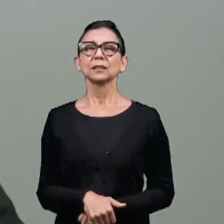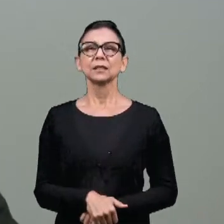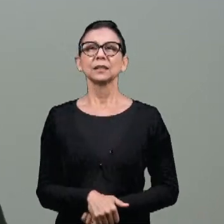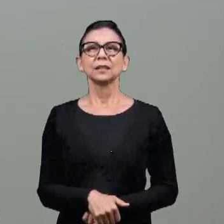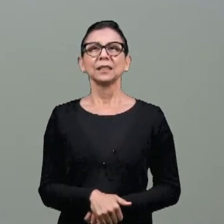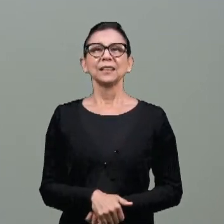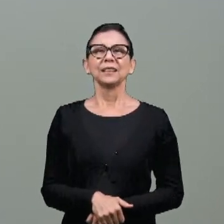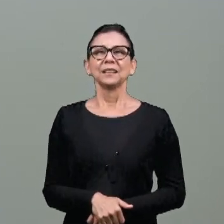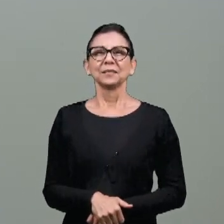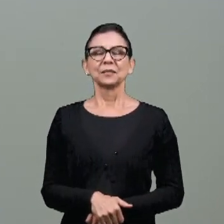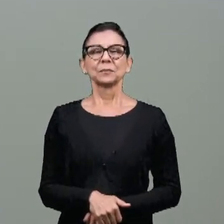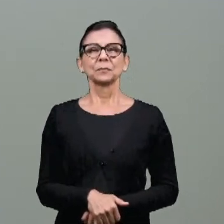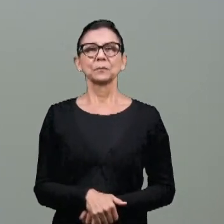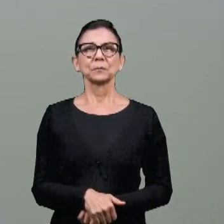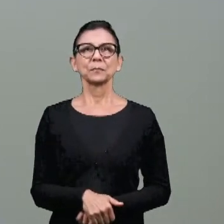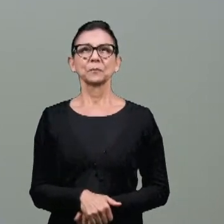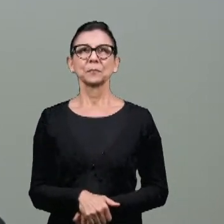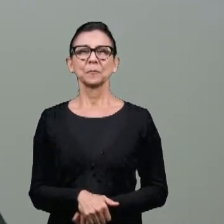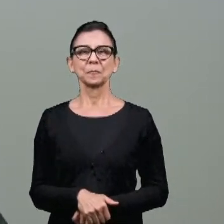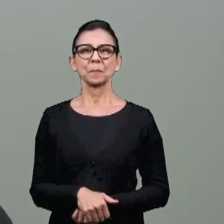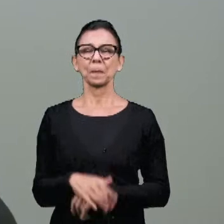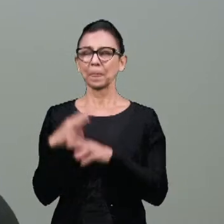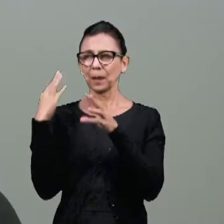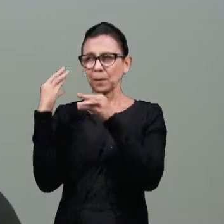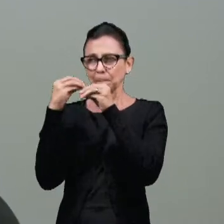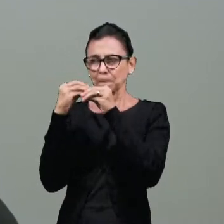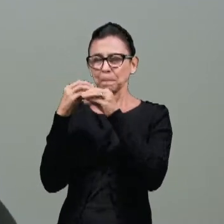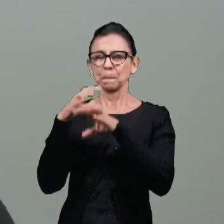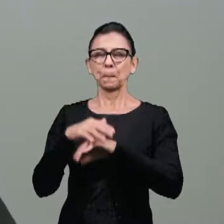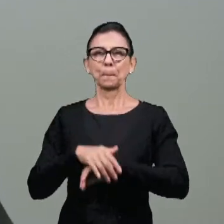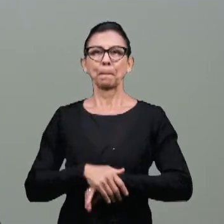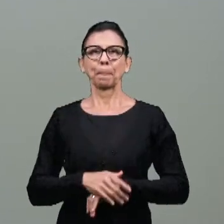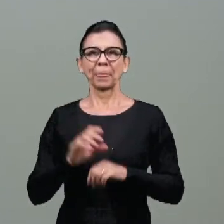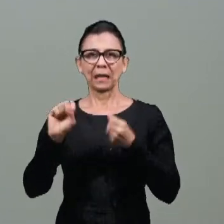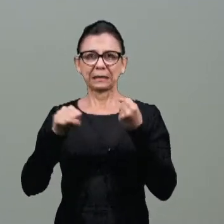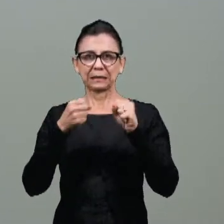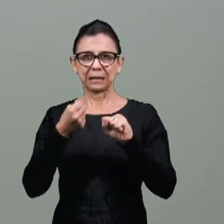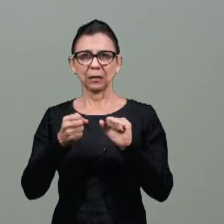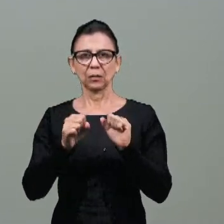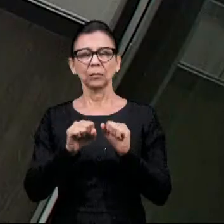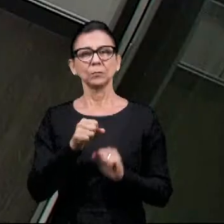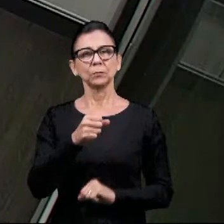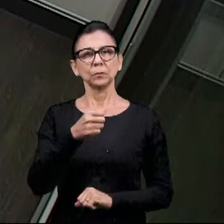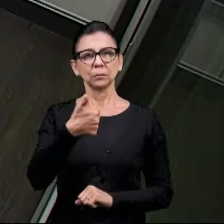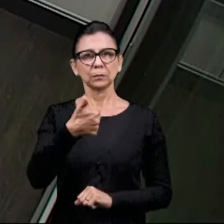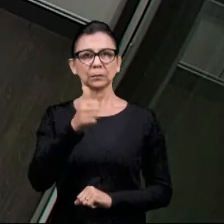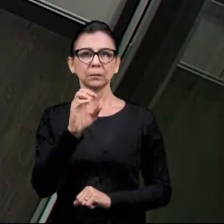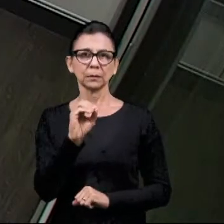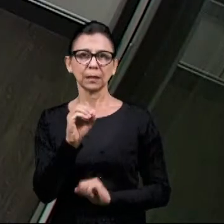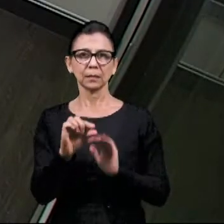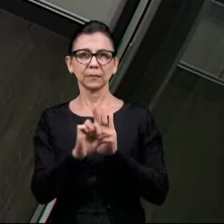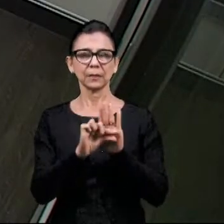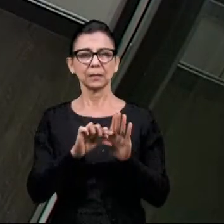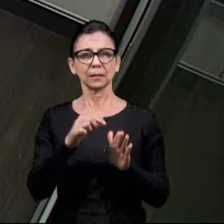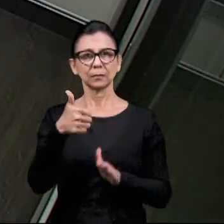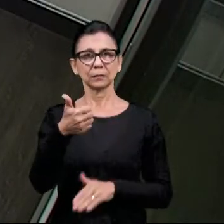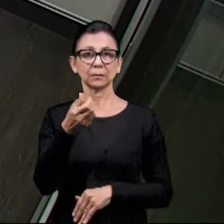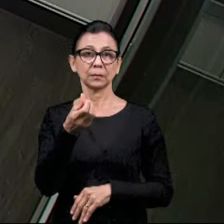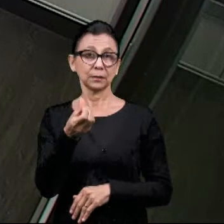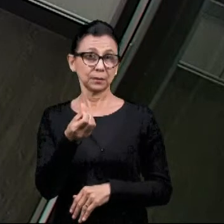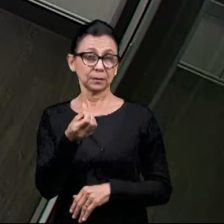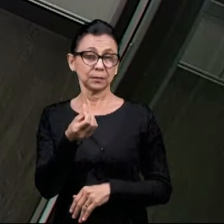introdução. Sim. Nós vamos falar no Salmo 10, nos versículos